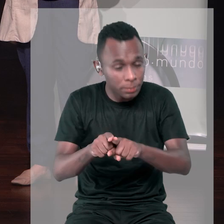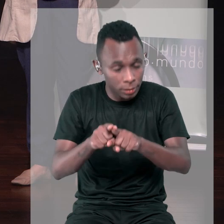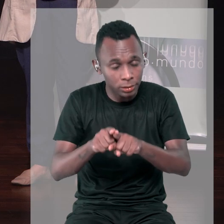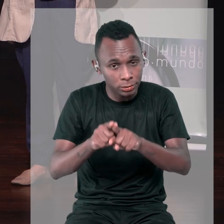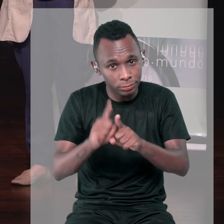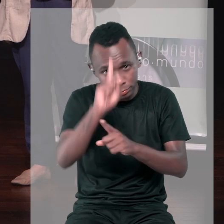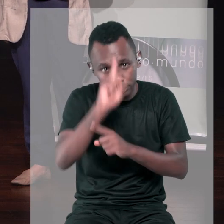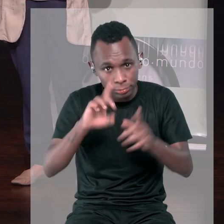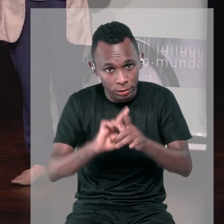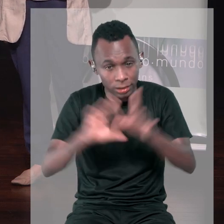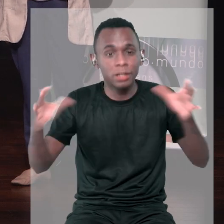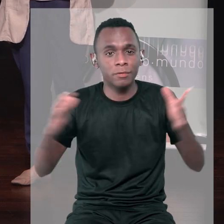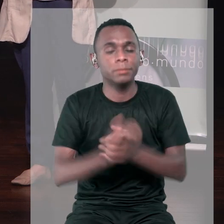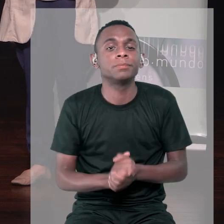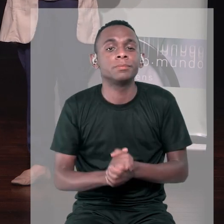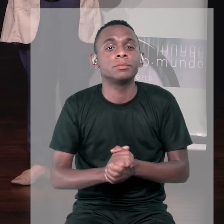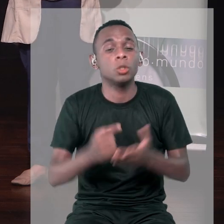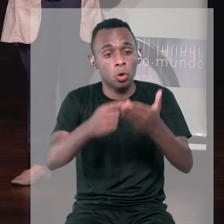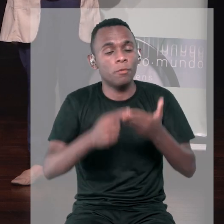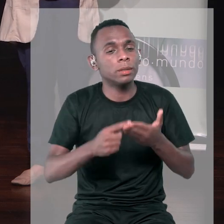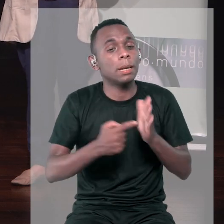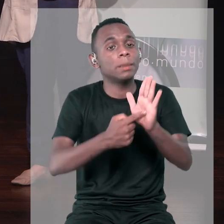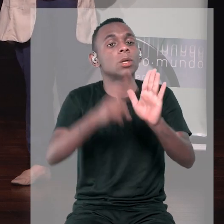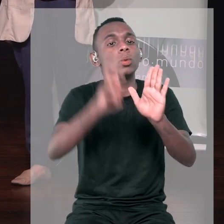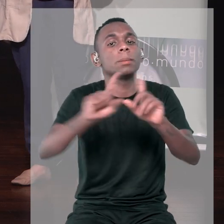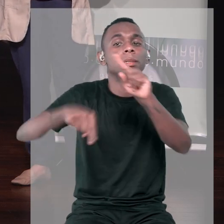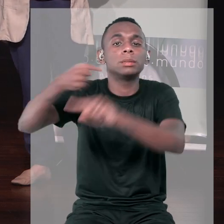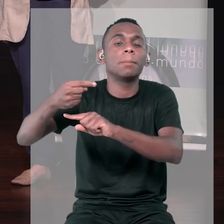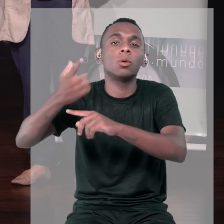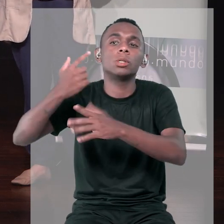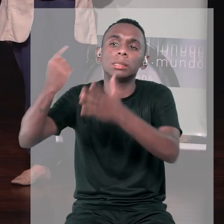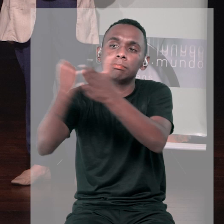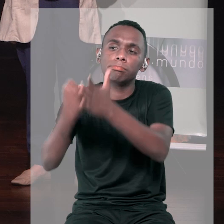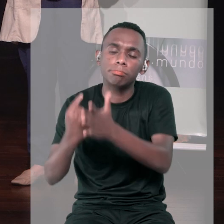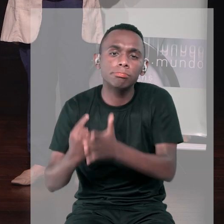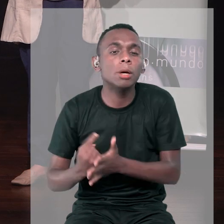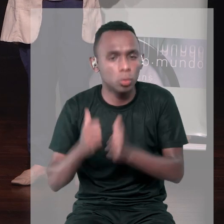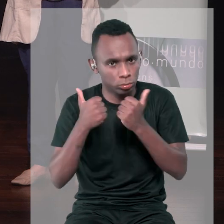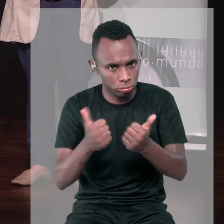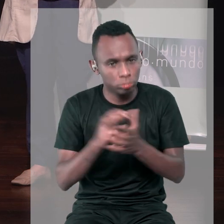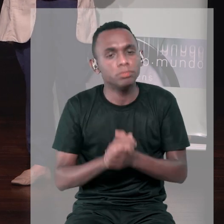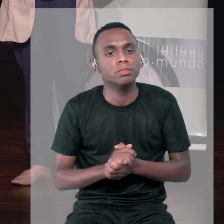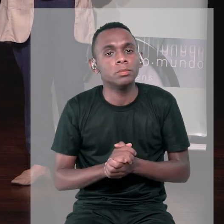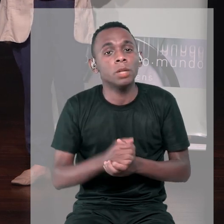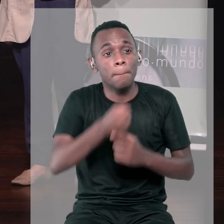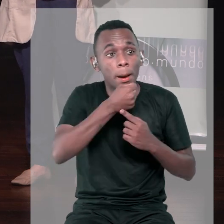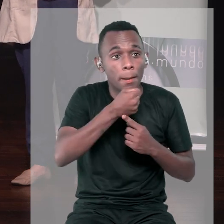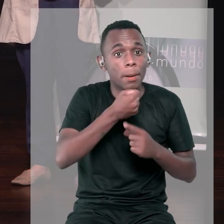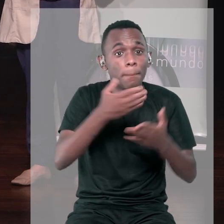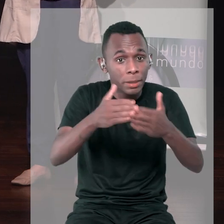Nosso convidado fará a apresentação do tema e, em seguida, abriremos para perguntas. Vamos ter um microfone e pedimos que